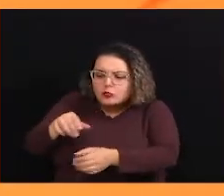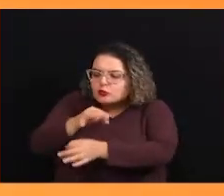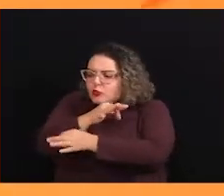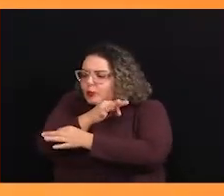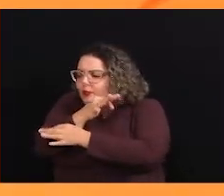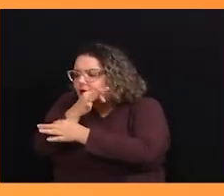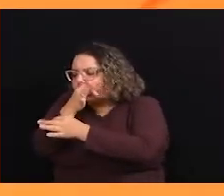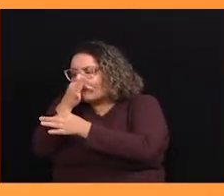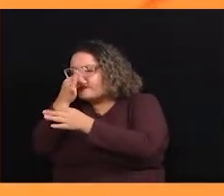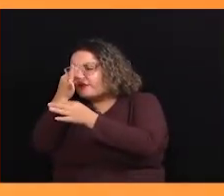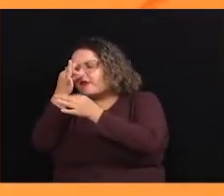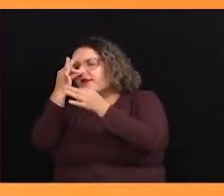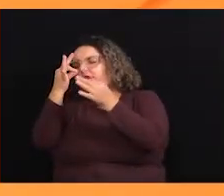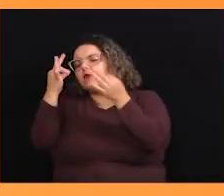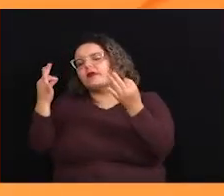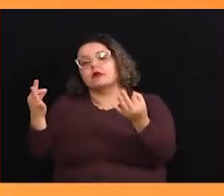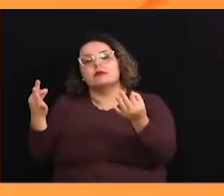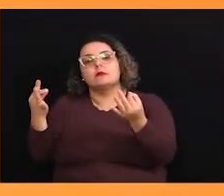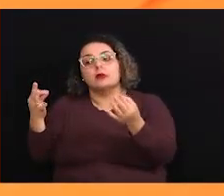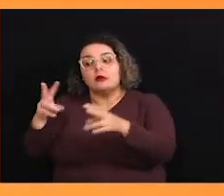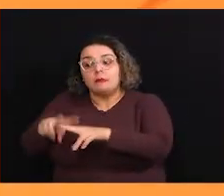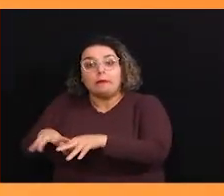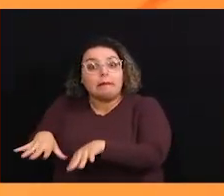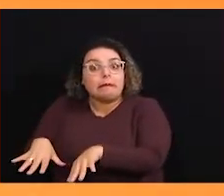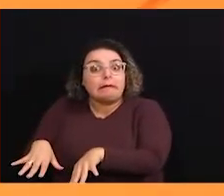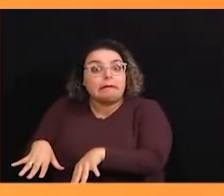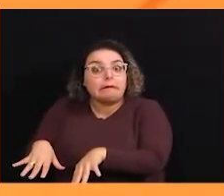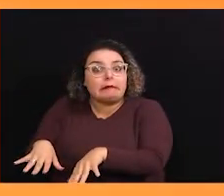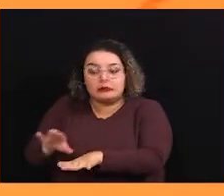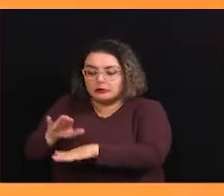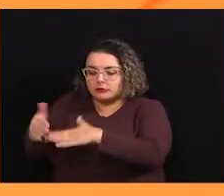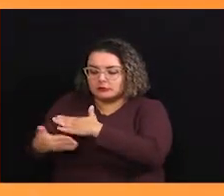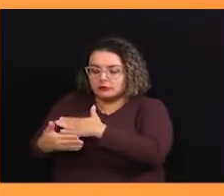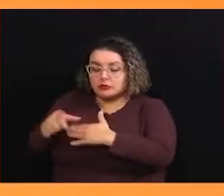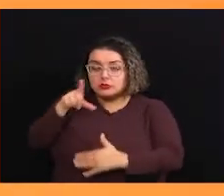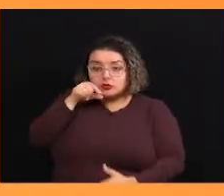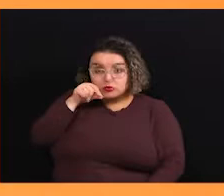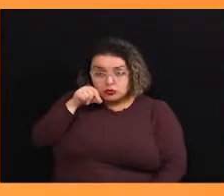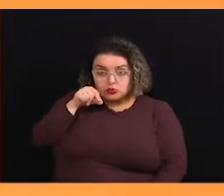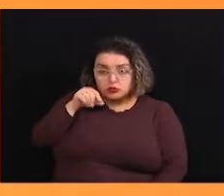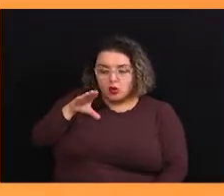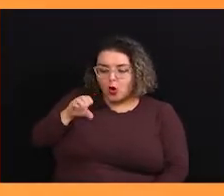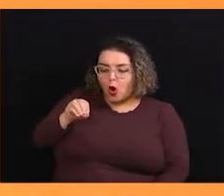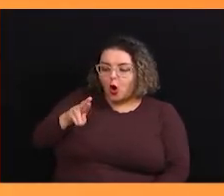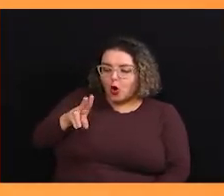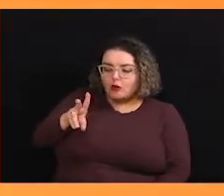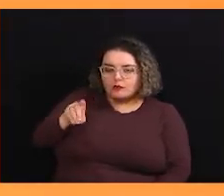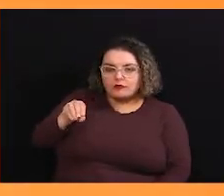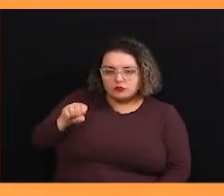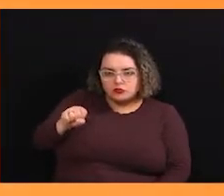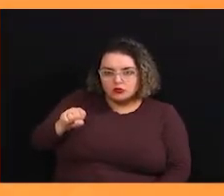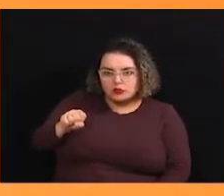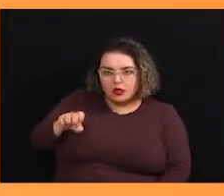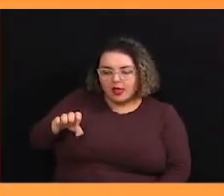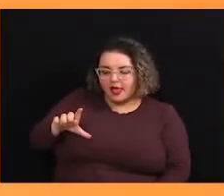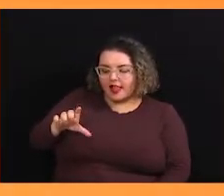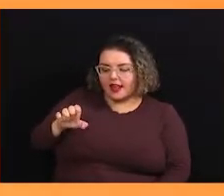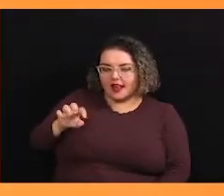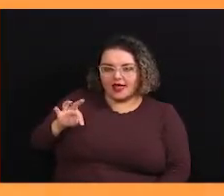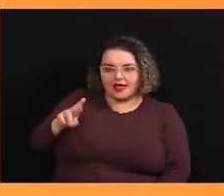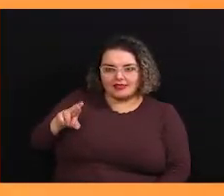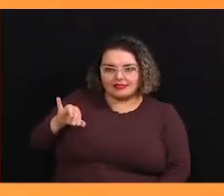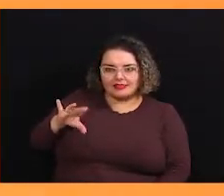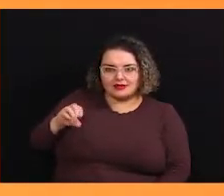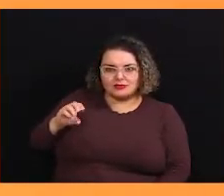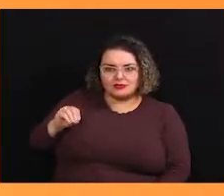mundo perfeito. Mas ela acaba ficando presa nesse lugar, né, nesse bairro dos Corvos Elétricos, onde nada